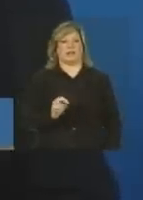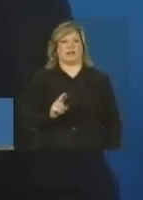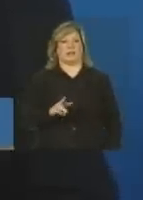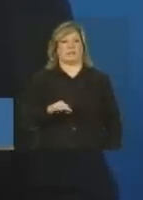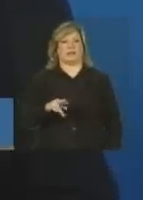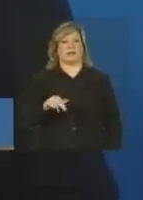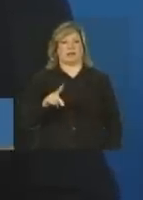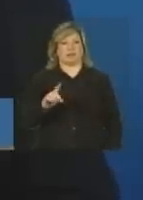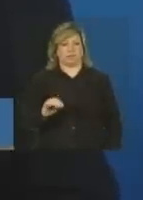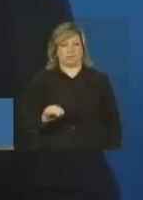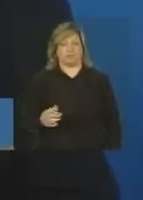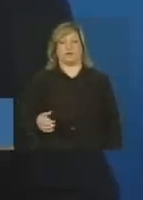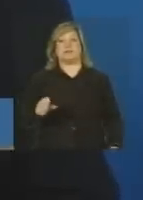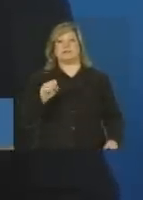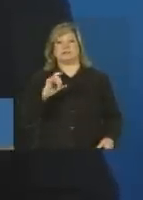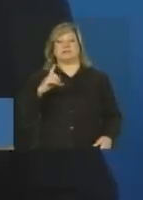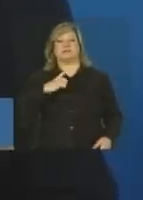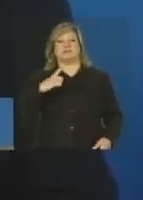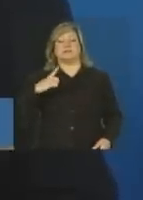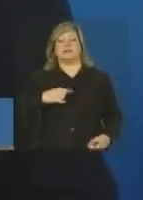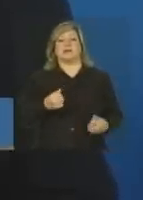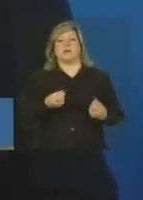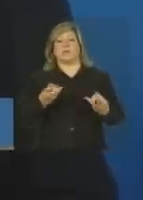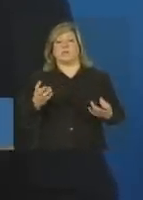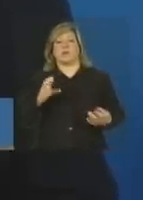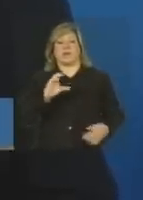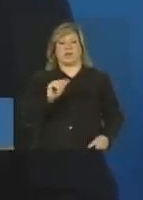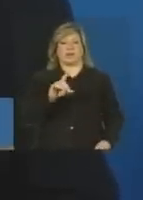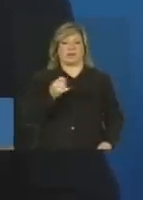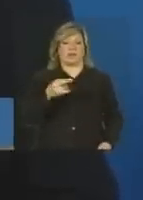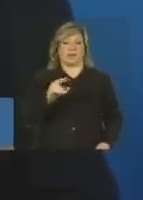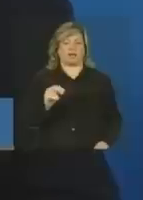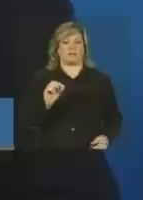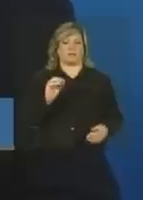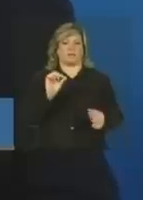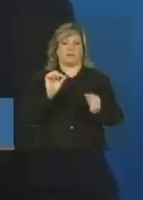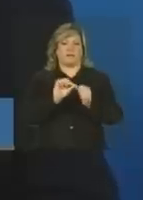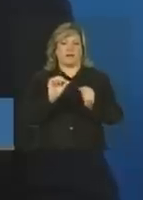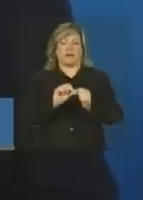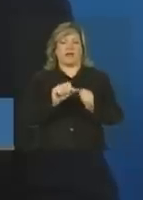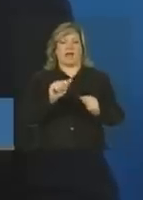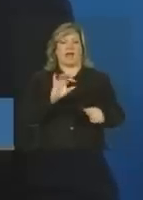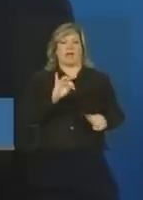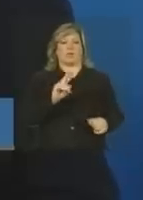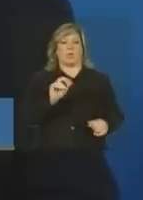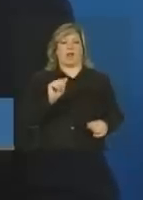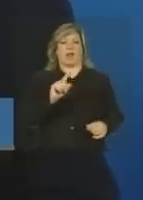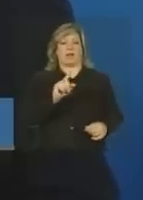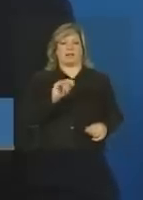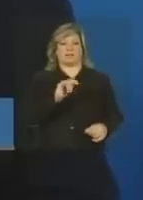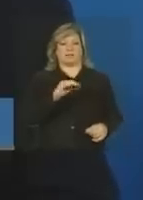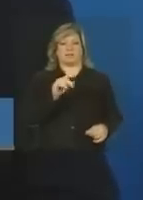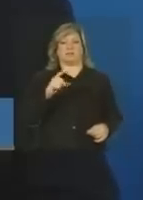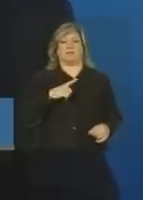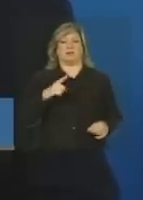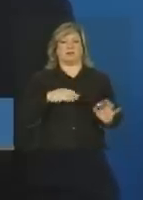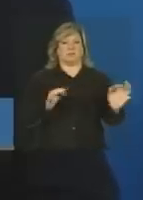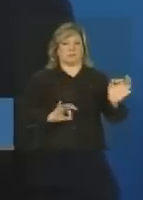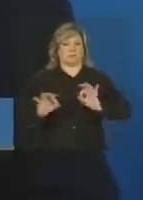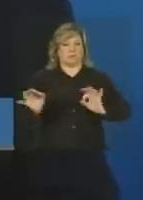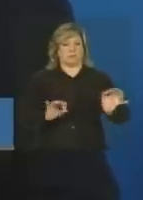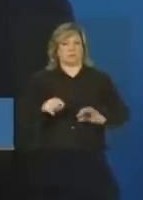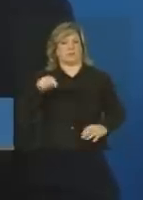de cadastramento, de atualização do cadastro ou de acompanhamento de família, essa ação ela